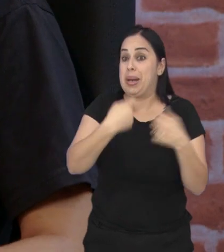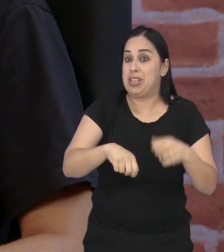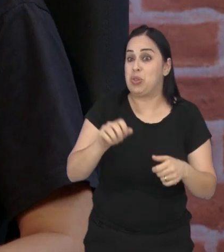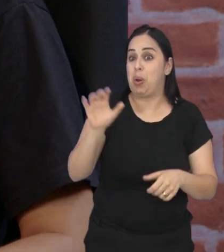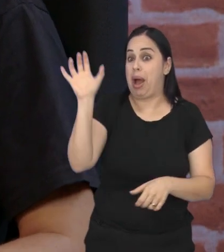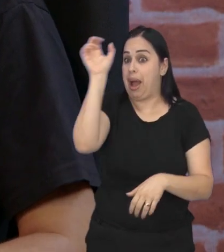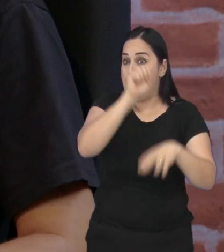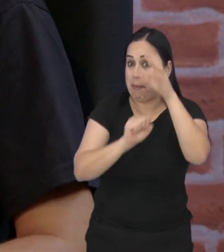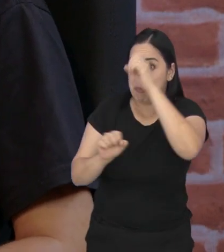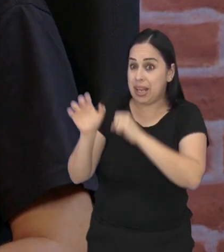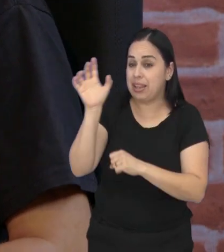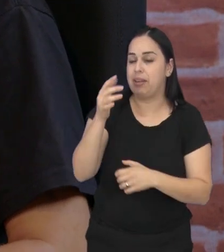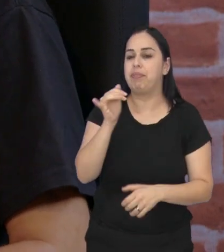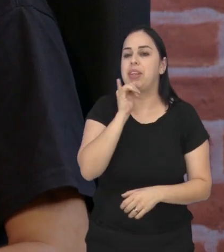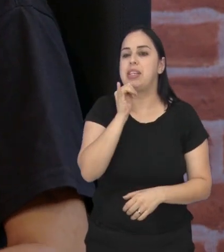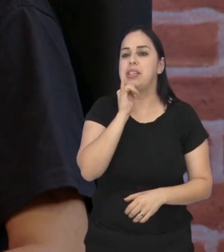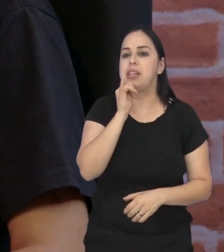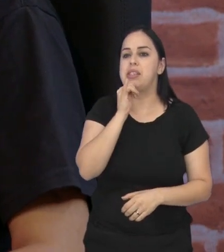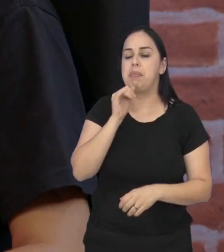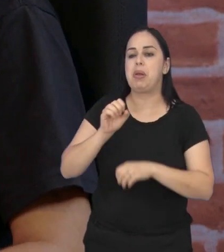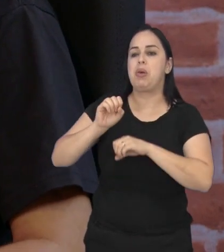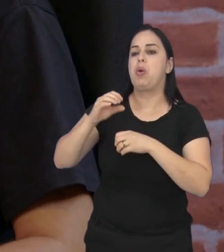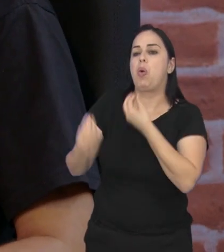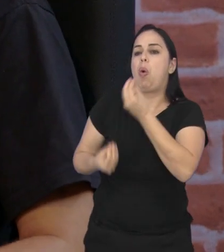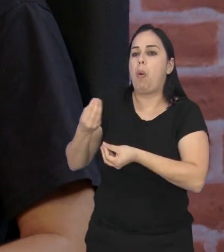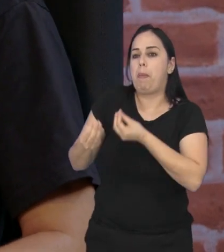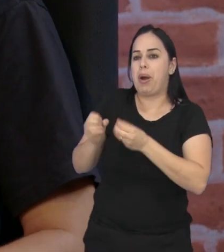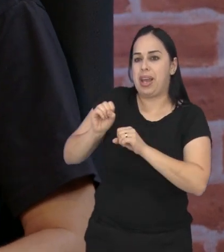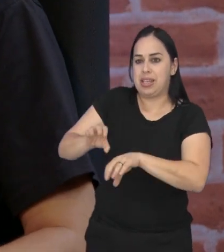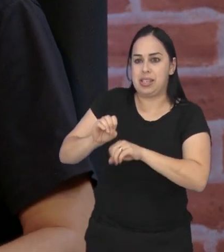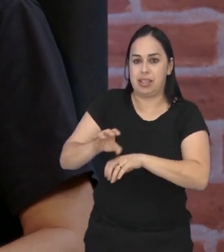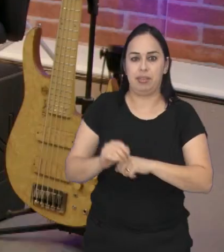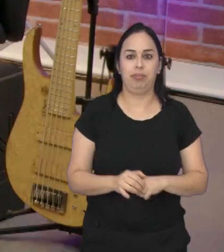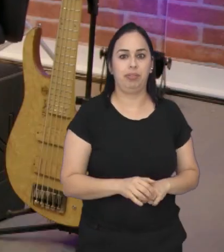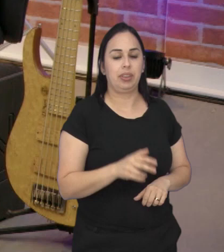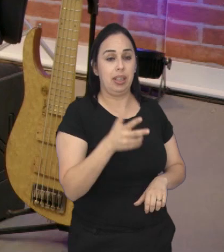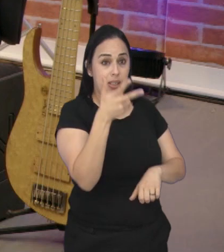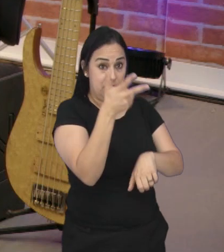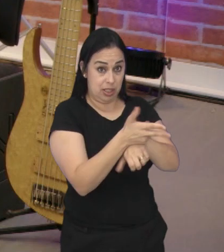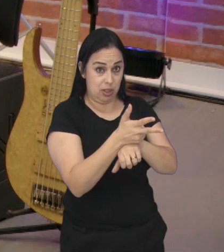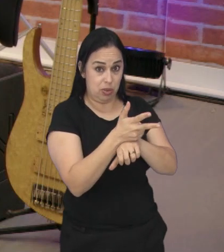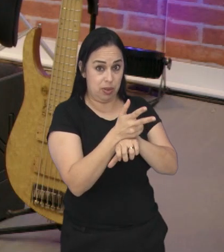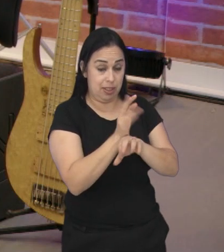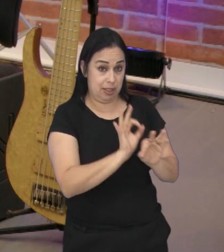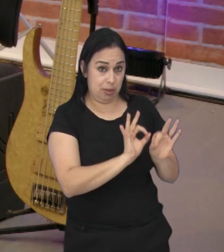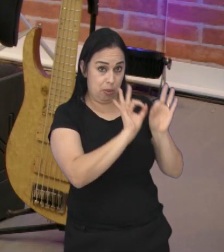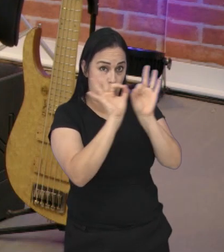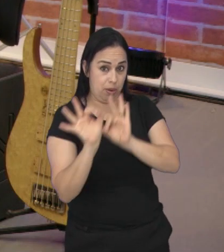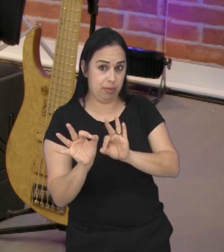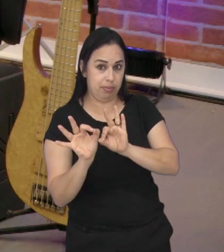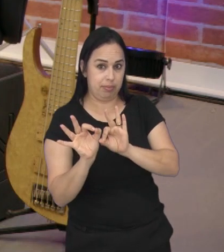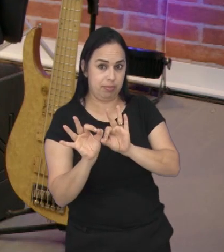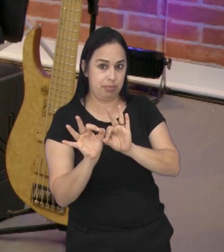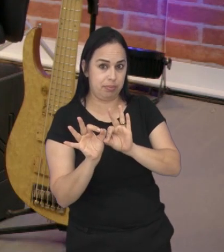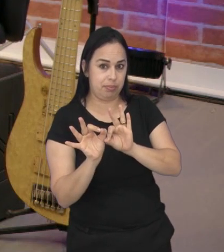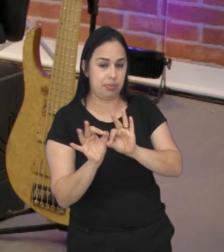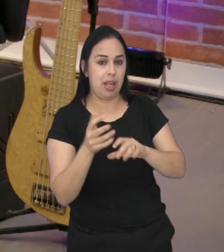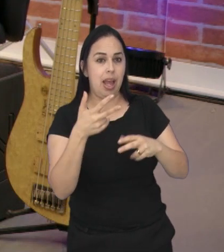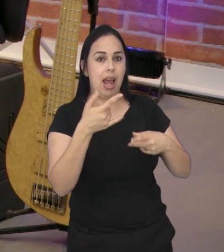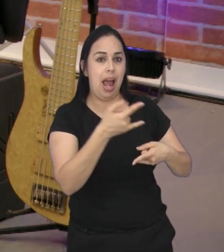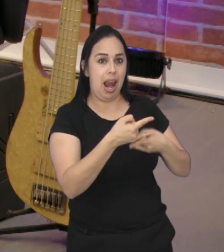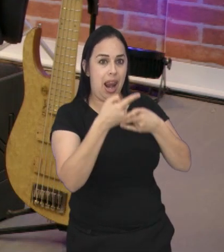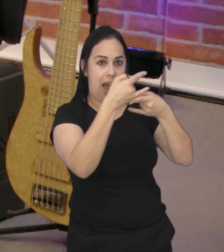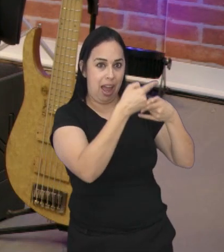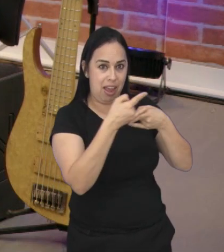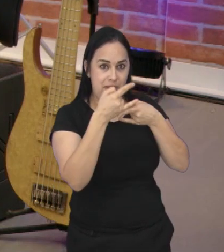aprender a fazer, né? Por exemplo, na questão das aulas. Por exemplo, esse clipe, foi bom você colocar. Foi, não é clipe, a live, foi a